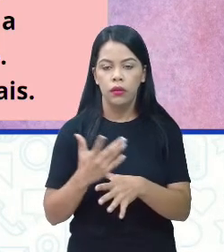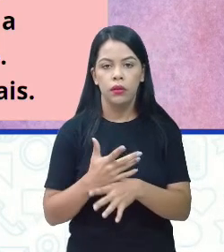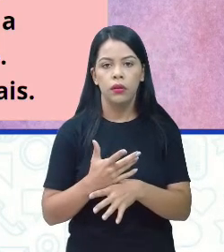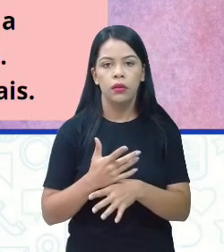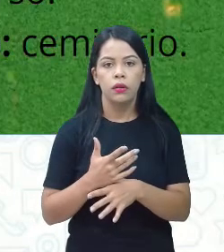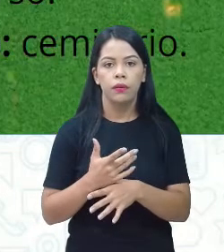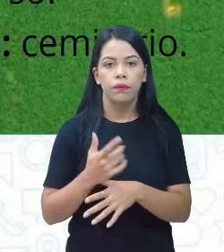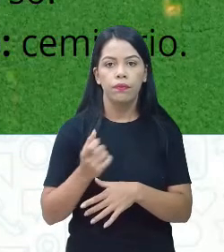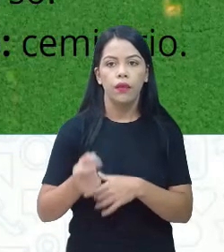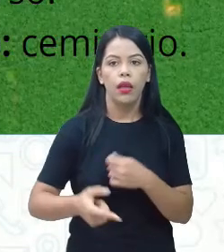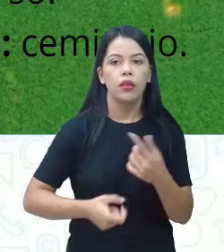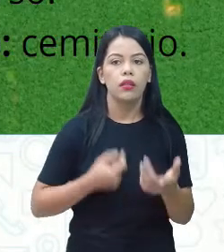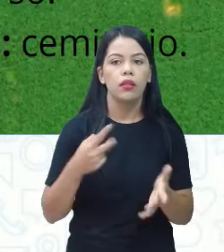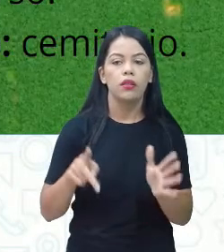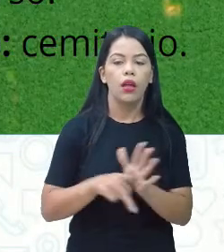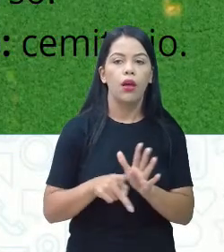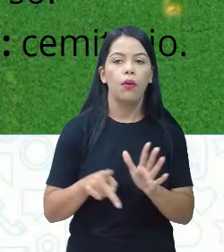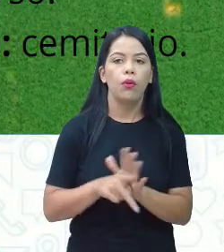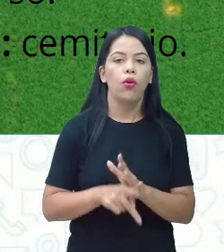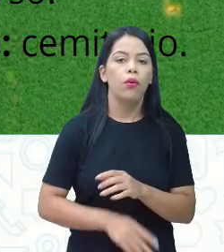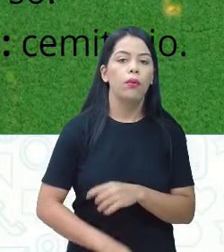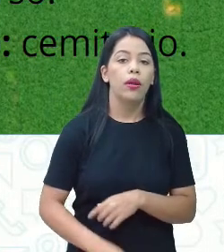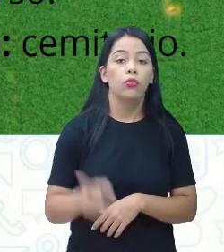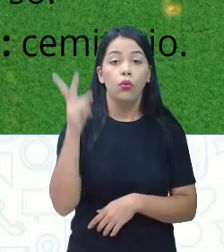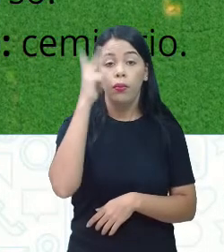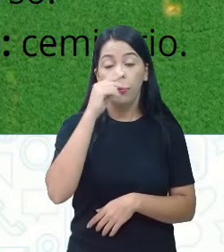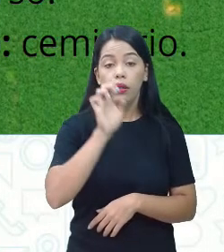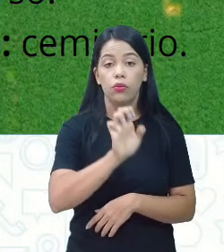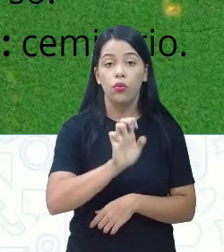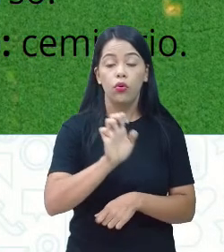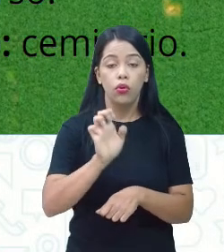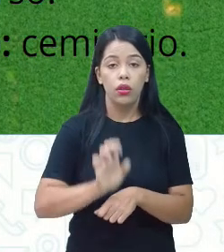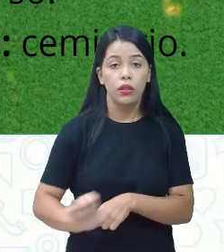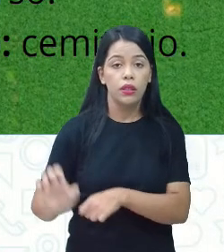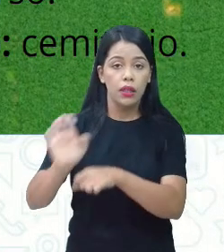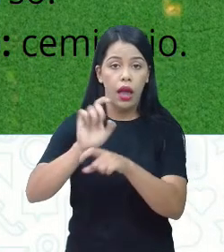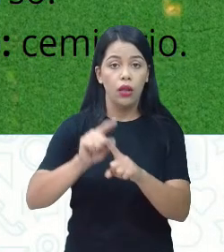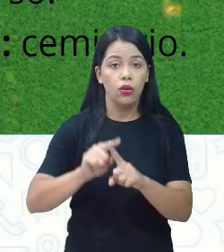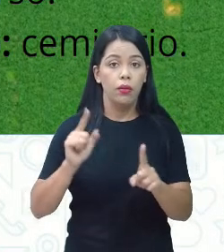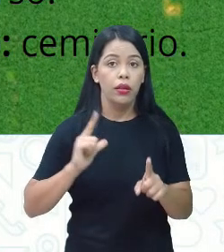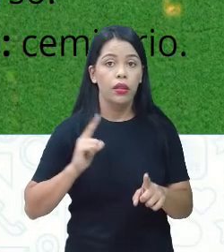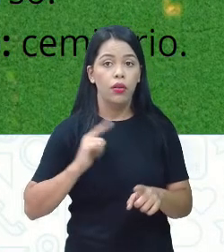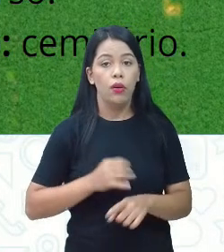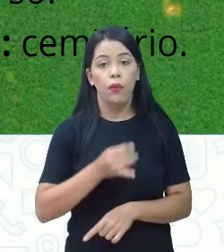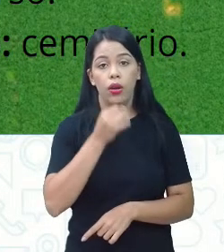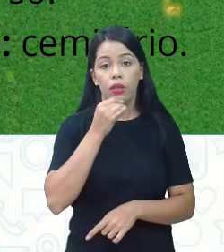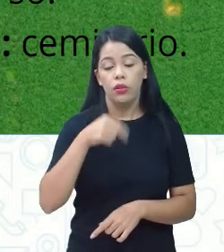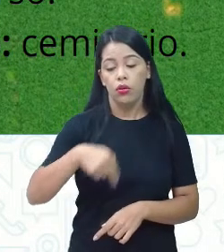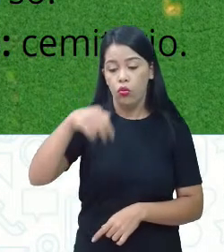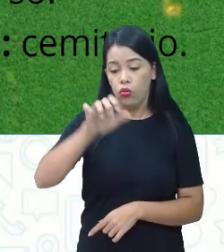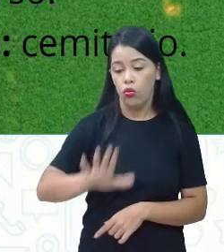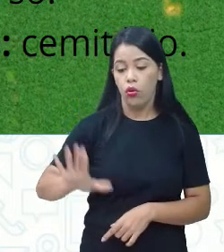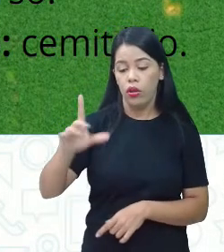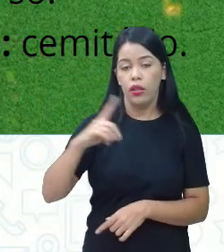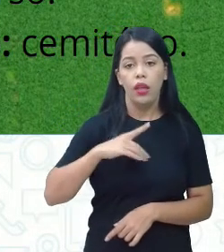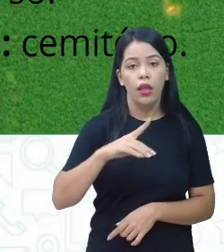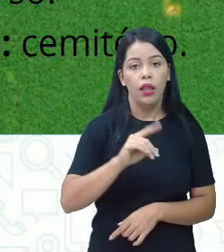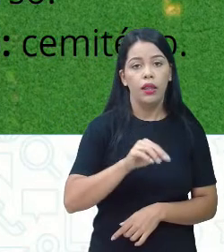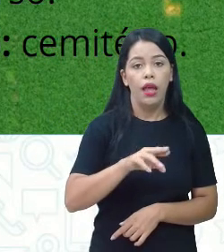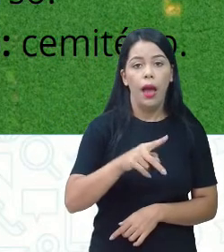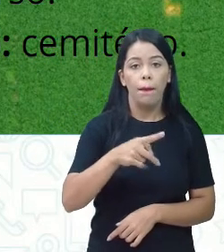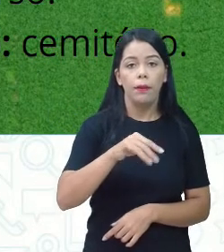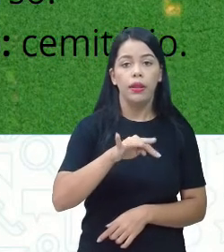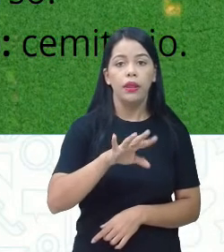estado. Então, por exemplo, a gente tem expressões típicas do Nordeste, que é dar pitaco, que é dar opinião, ensacar,